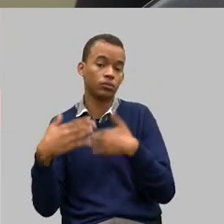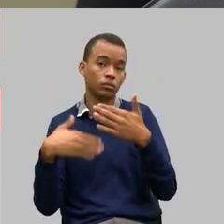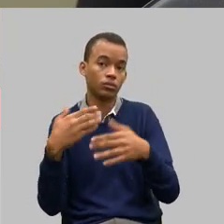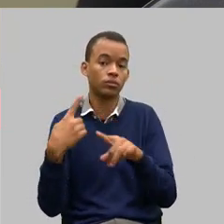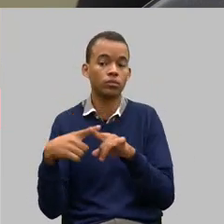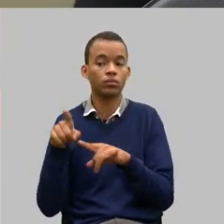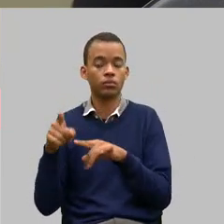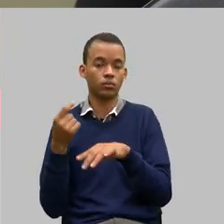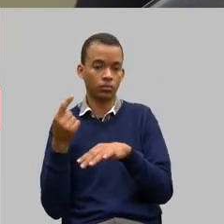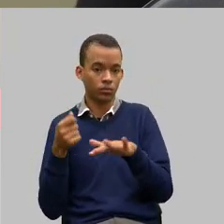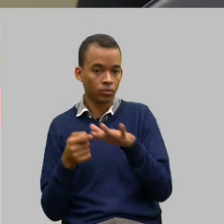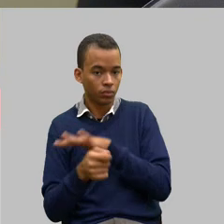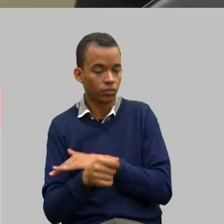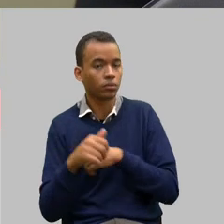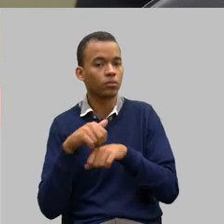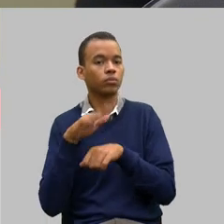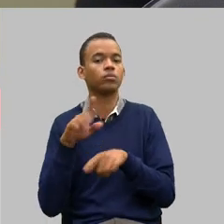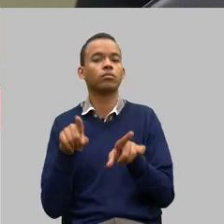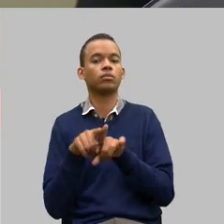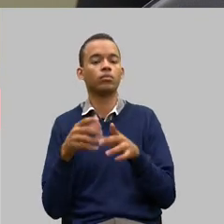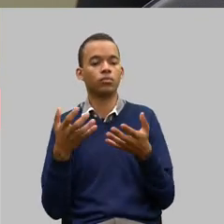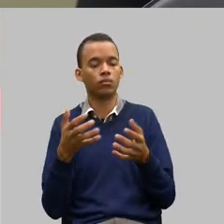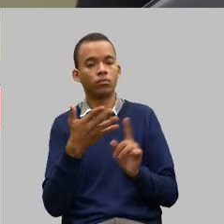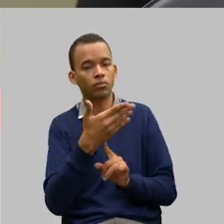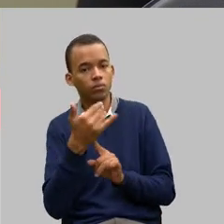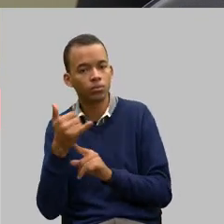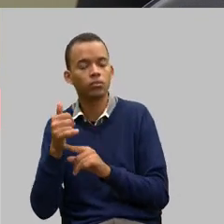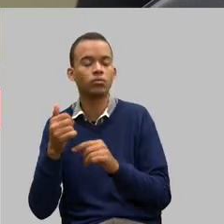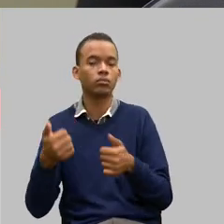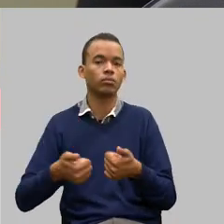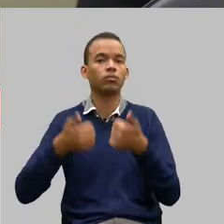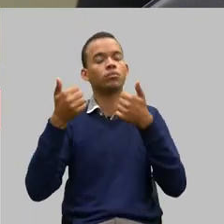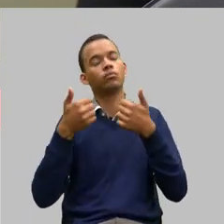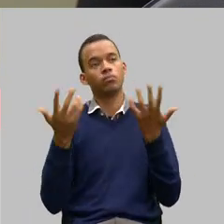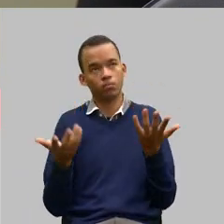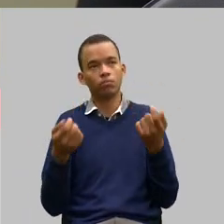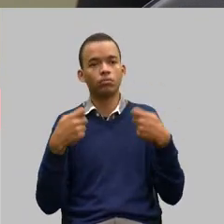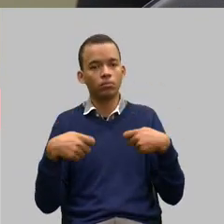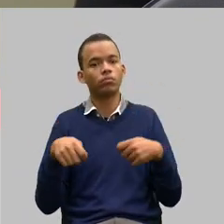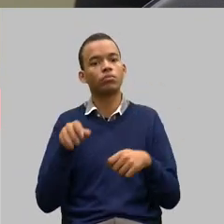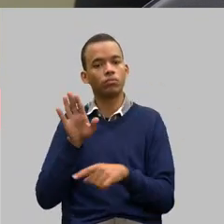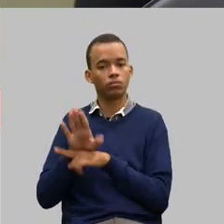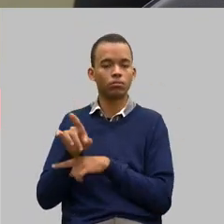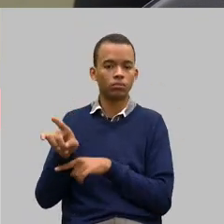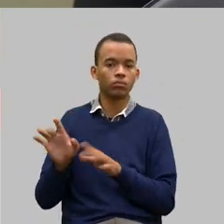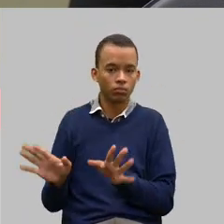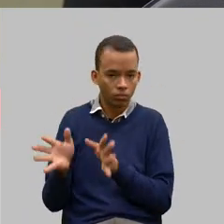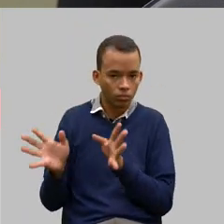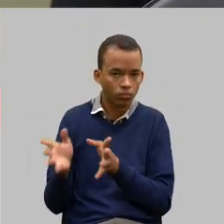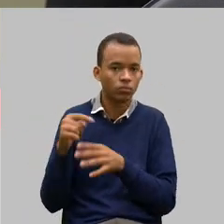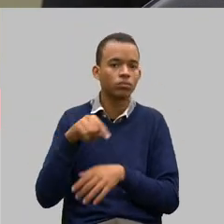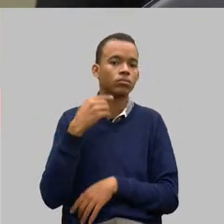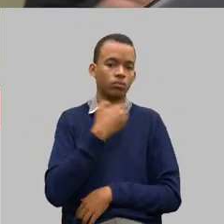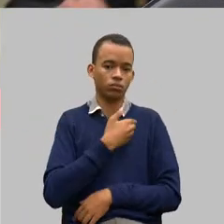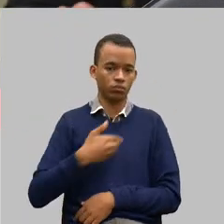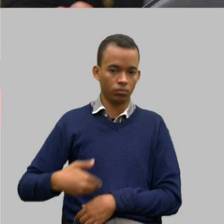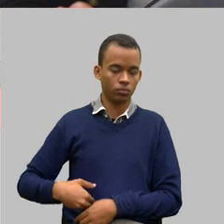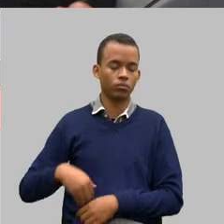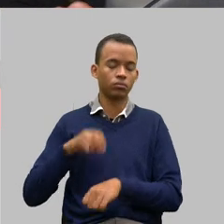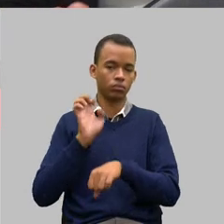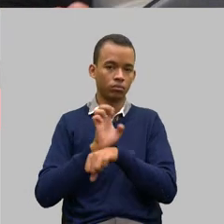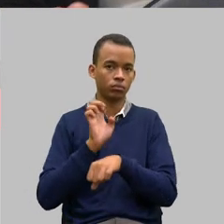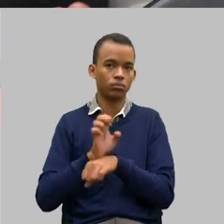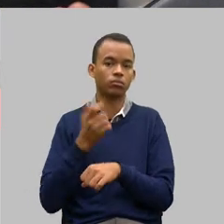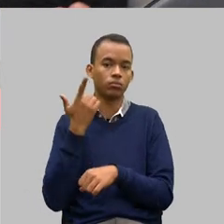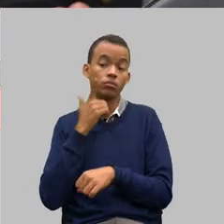contribuem mais e buscam inovação tecnológica eu acho que nada mais justo do que dar um incentivo do Governo do Estado através eh de